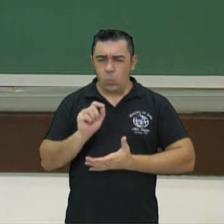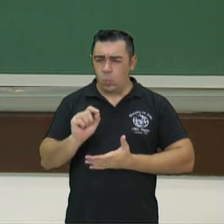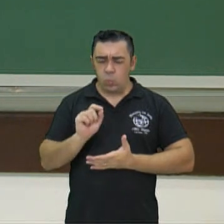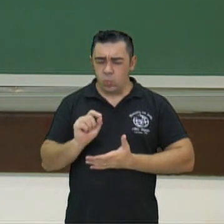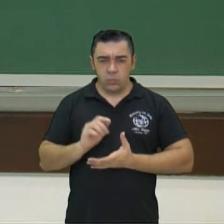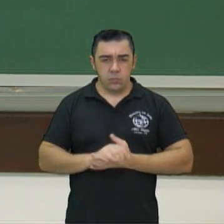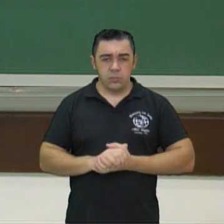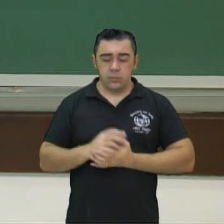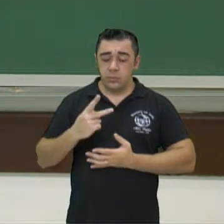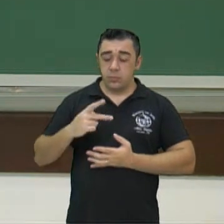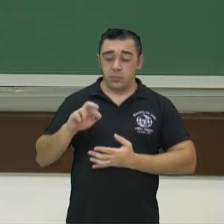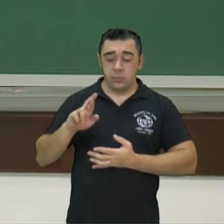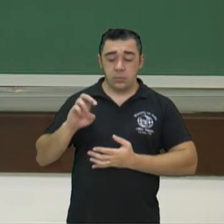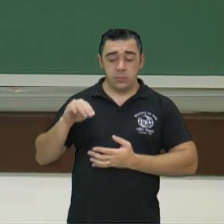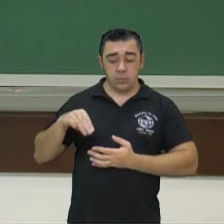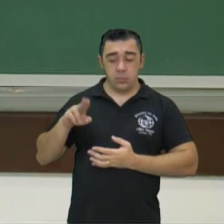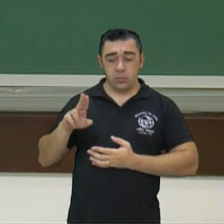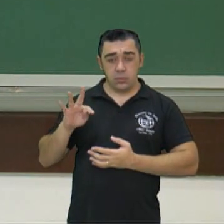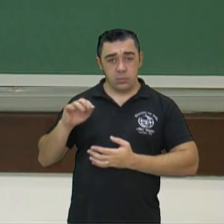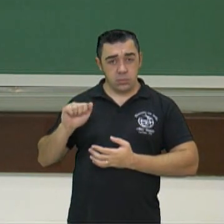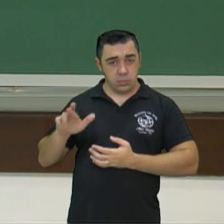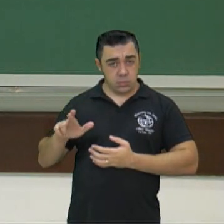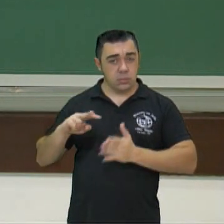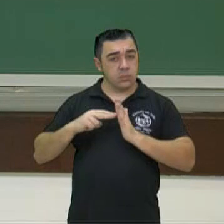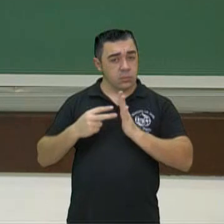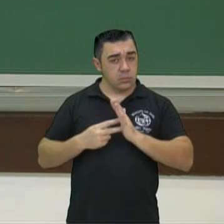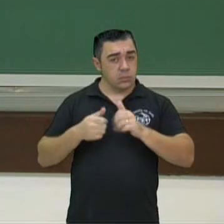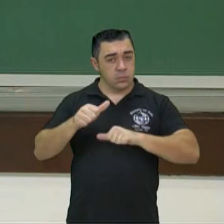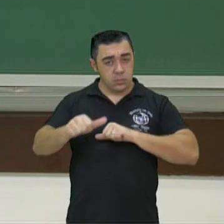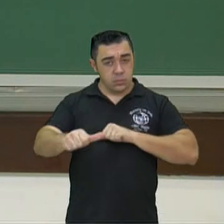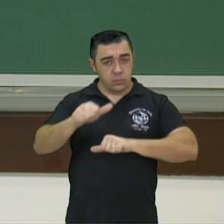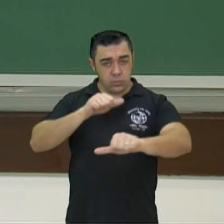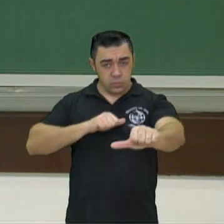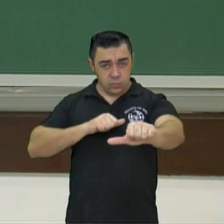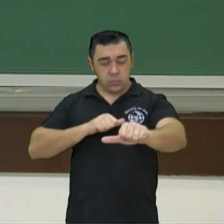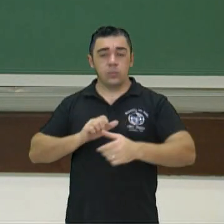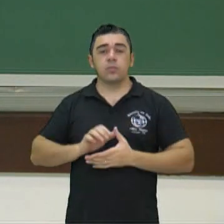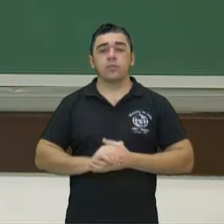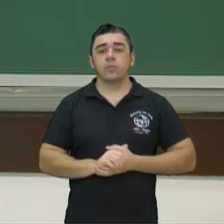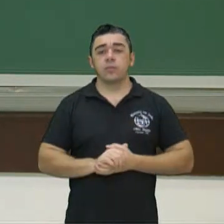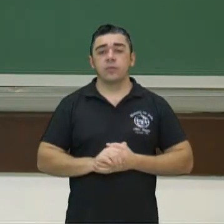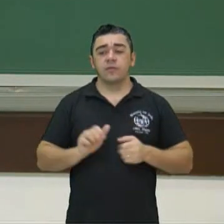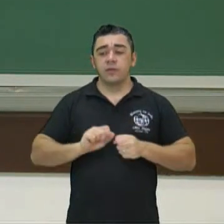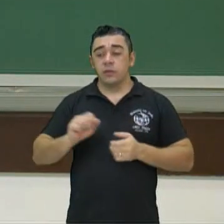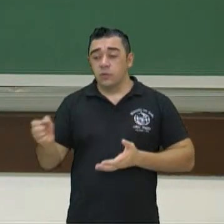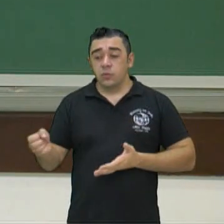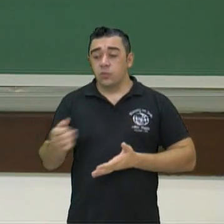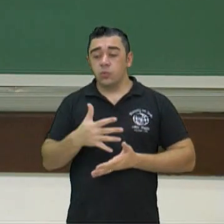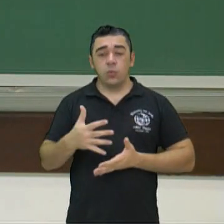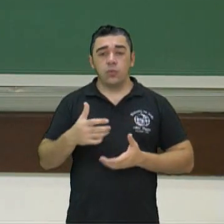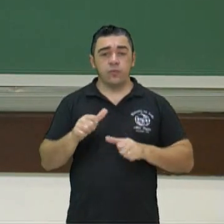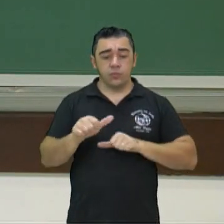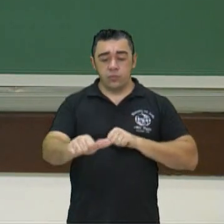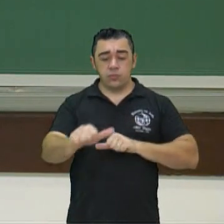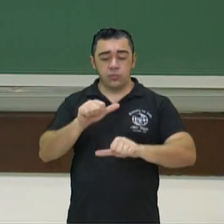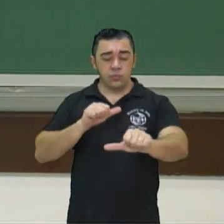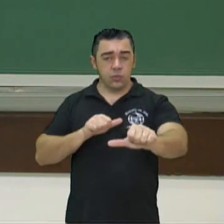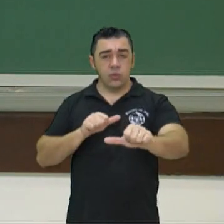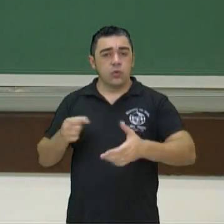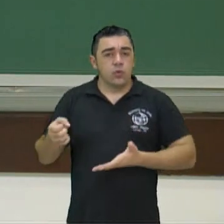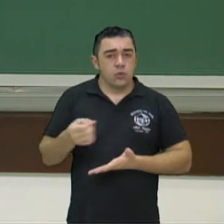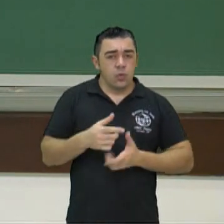dizer? Permutar é eu pegar algo e trocar ele de ordem e formar novas posições e